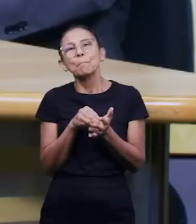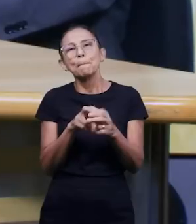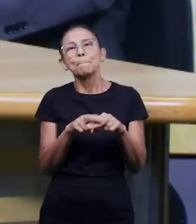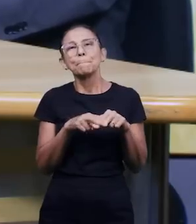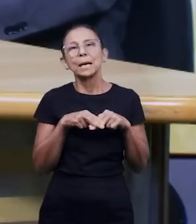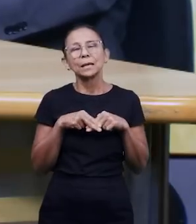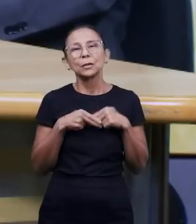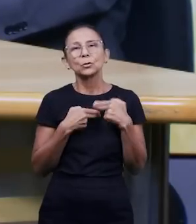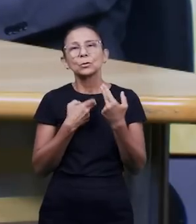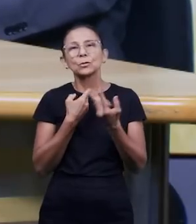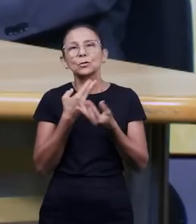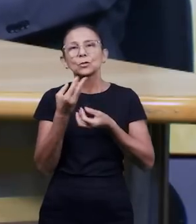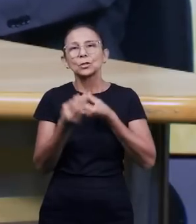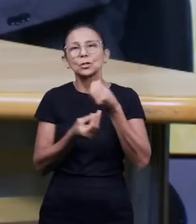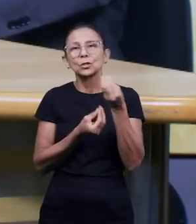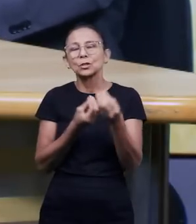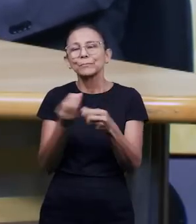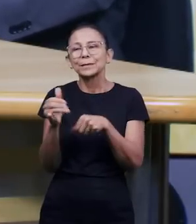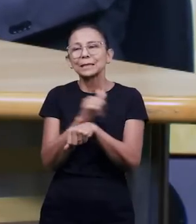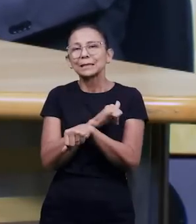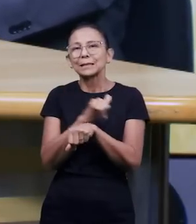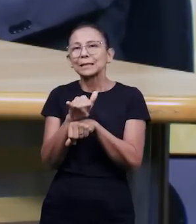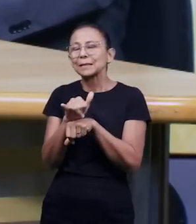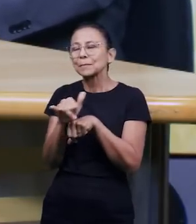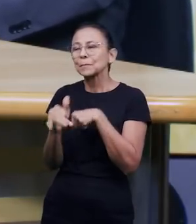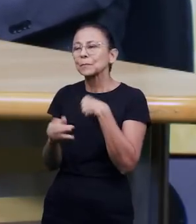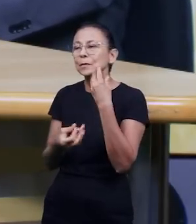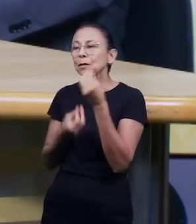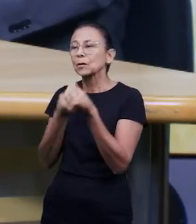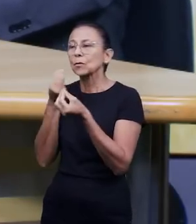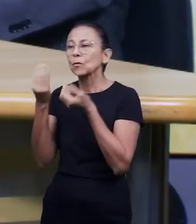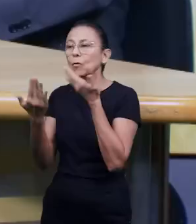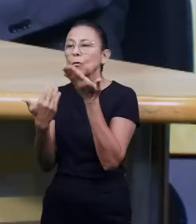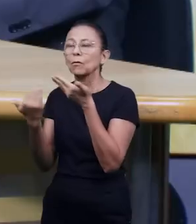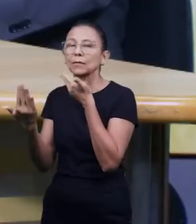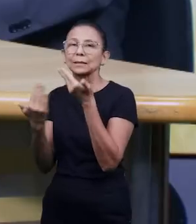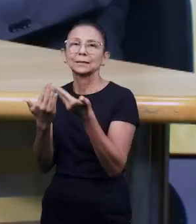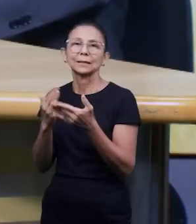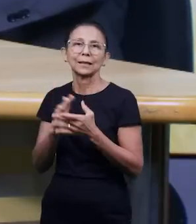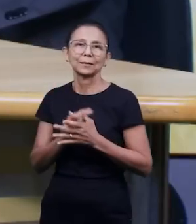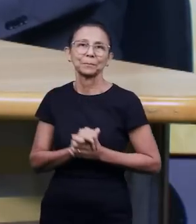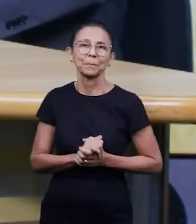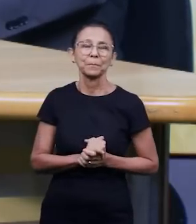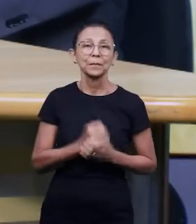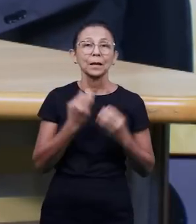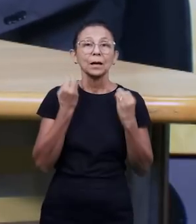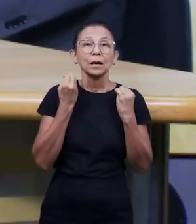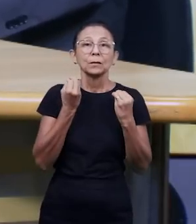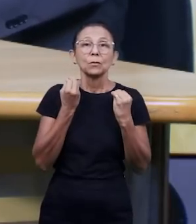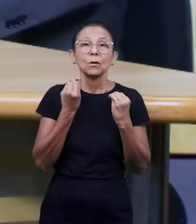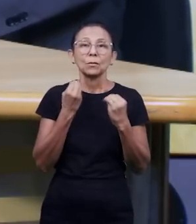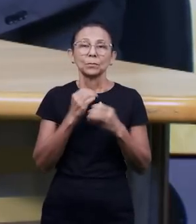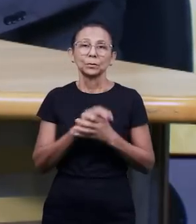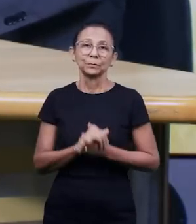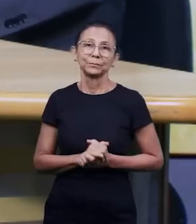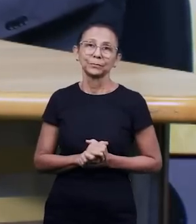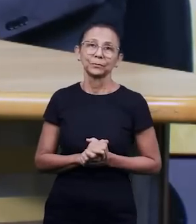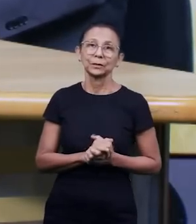Porque você vem de sinais e sintomas e tal, mas quando você chega nessa fase, insensibilidade, o doente está em coma.